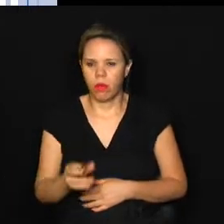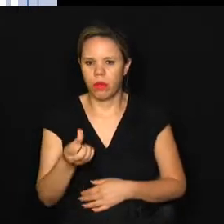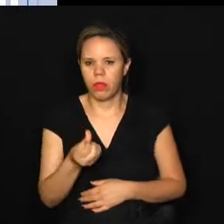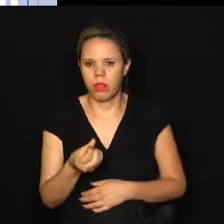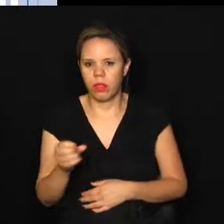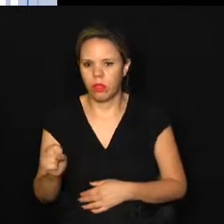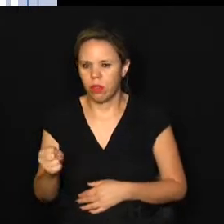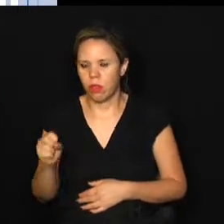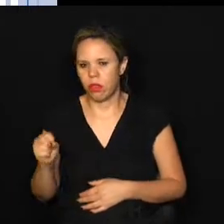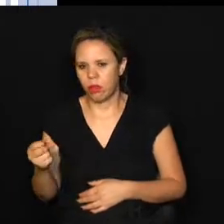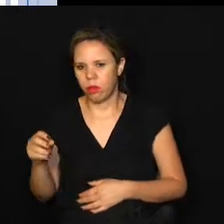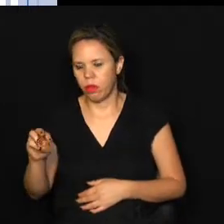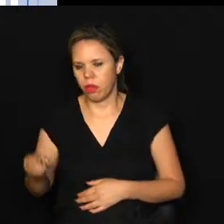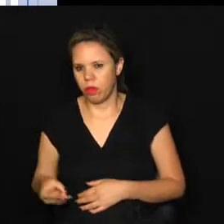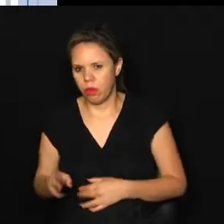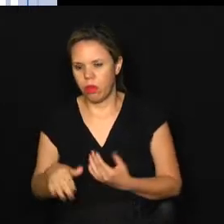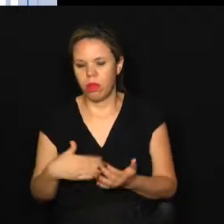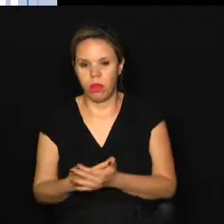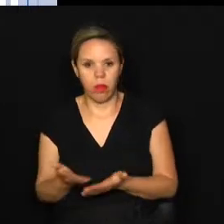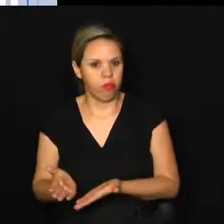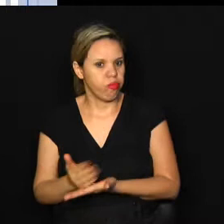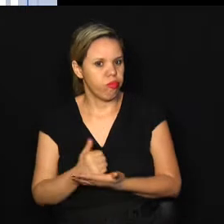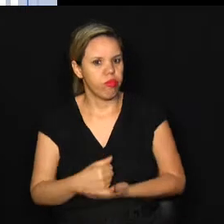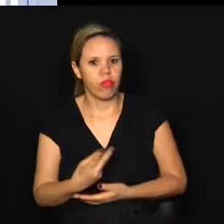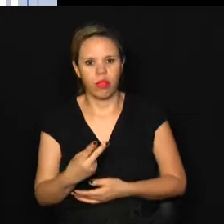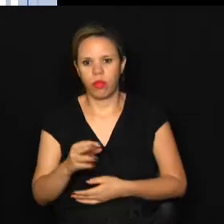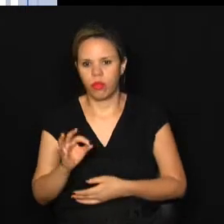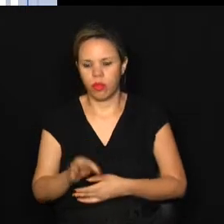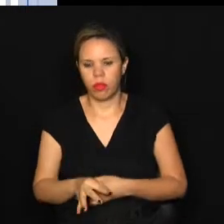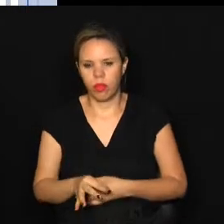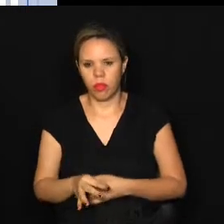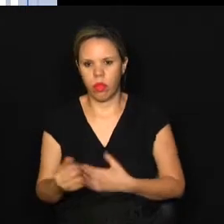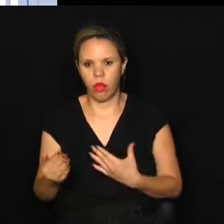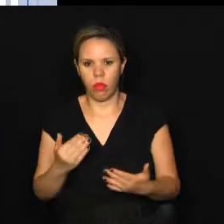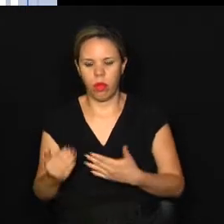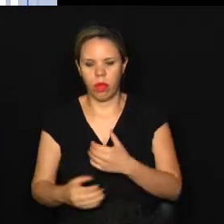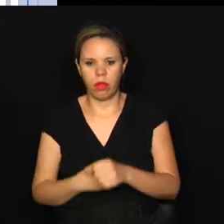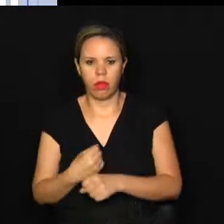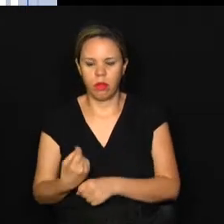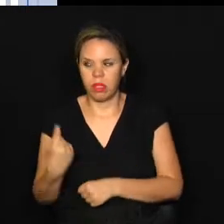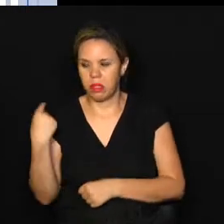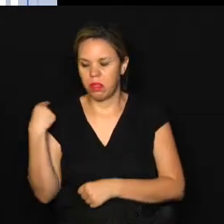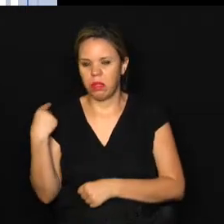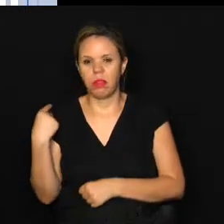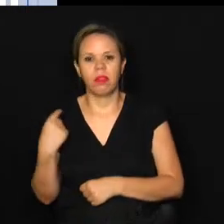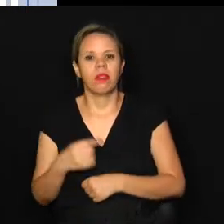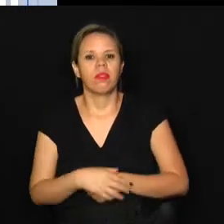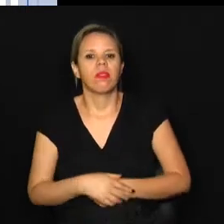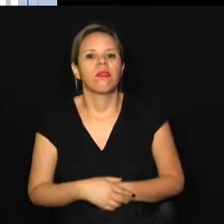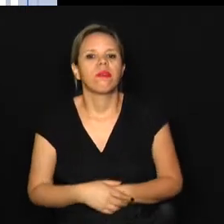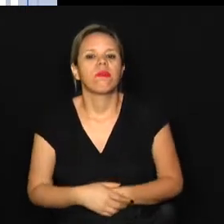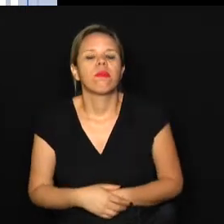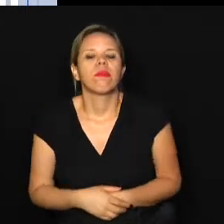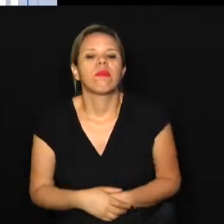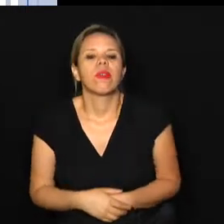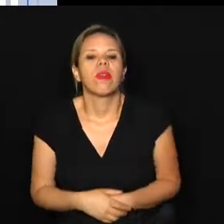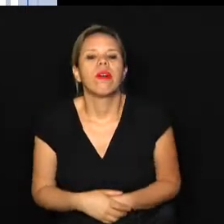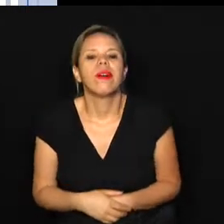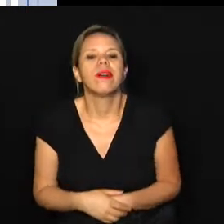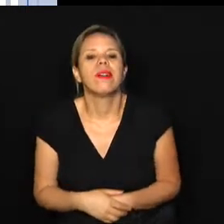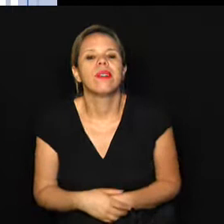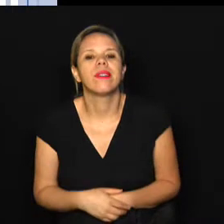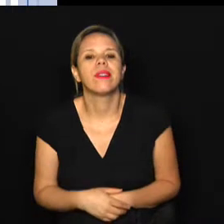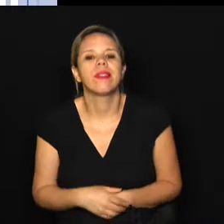foram arrecadados até aqui, 2% em relação a 2019, quando foram arrecadados 675 milhões e 100.